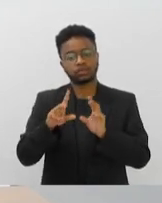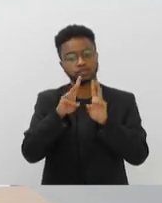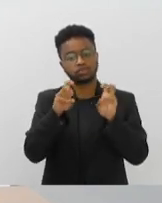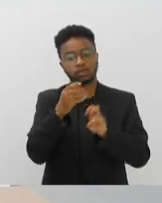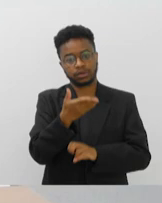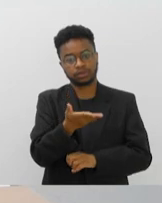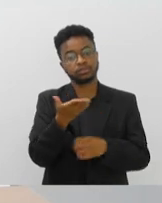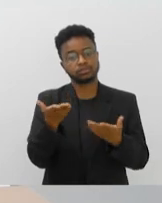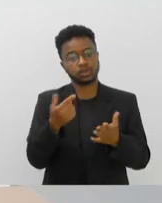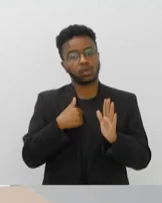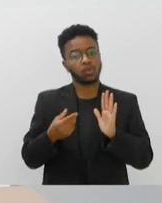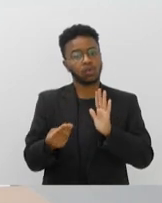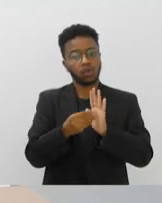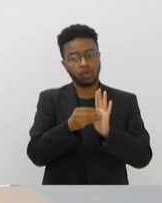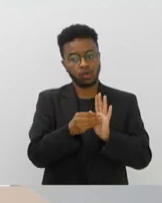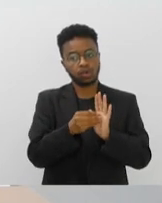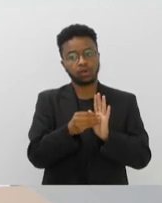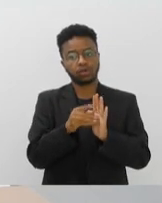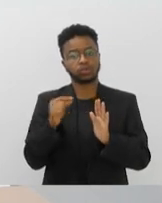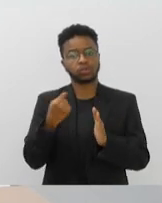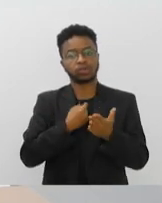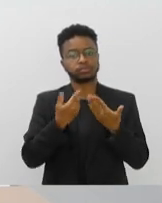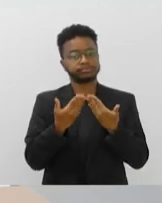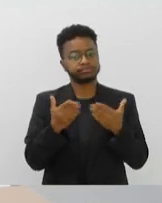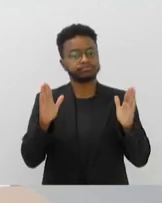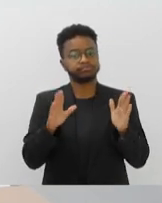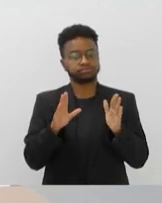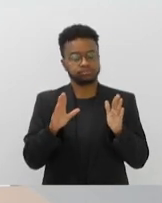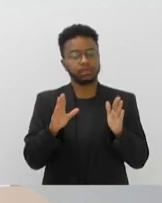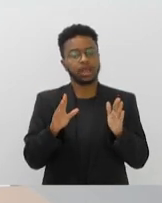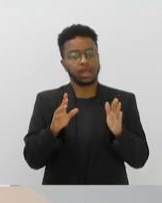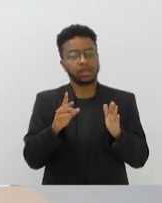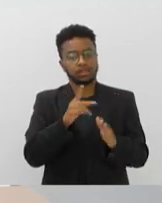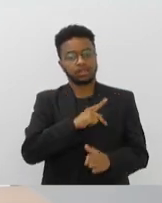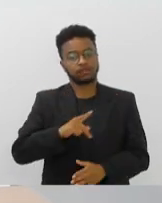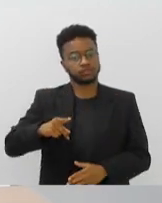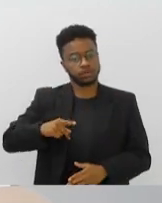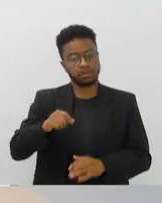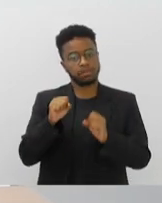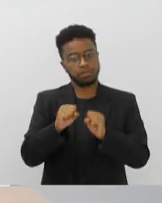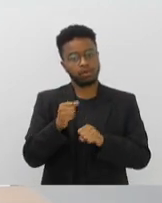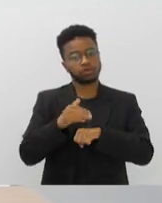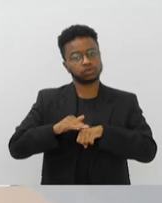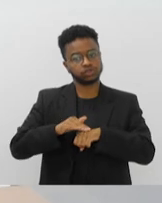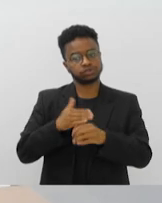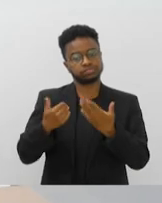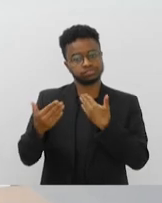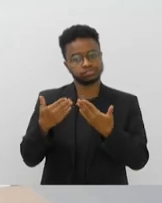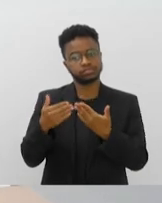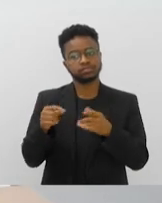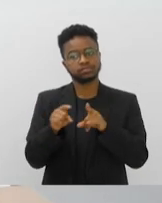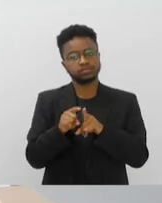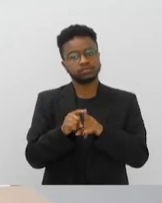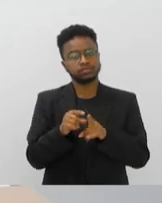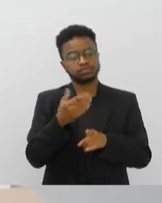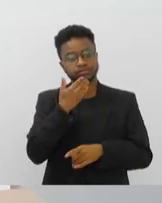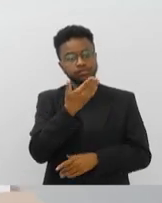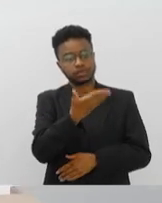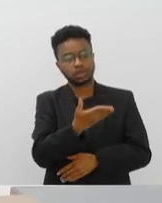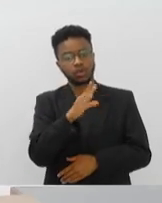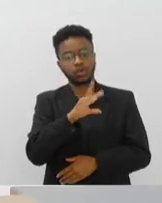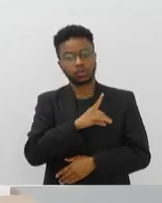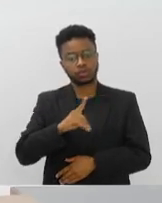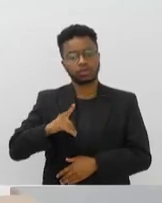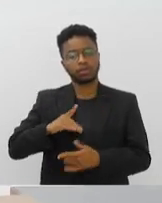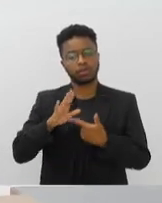então eu coloco a abertura da Defensoria Pública do do estado para esse diálogo já vou repassar aqui pro coordenador que isso é mais um